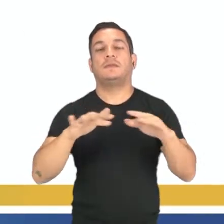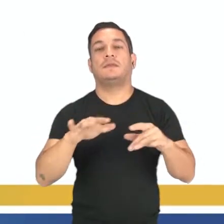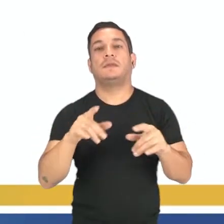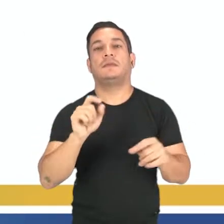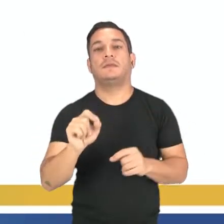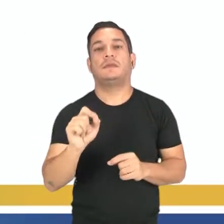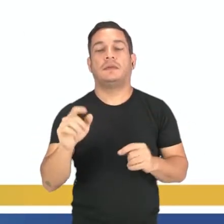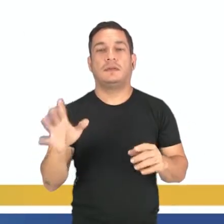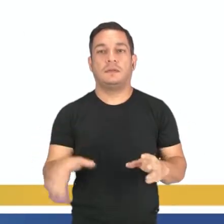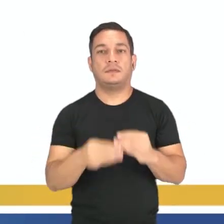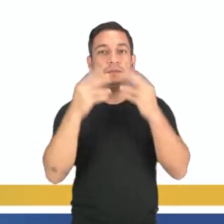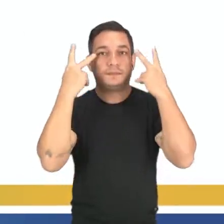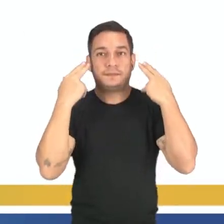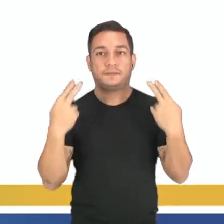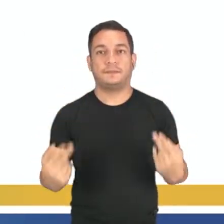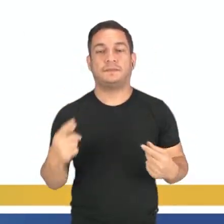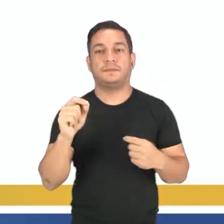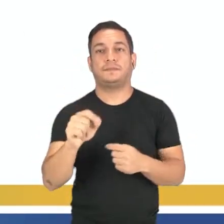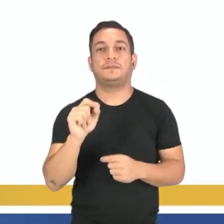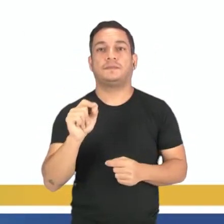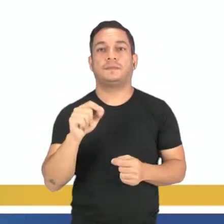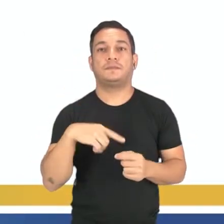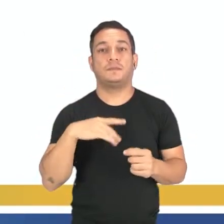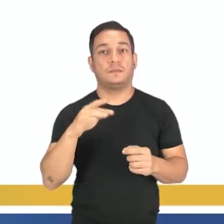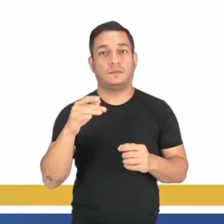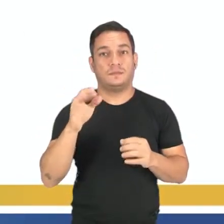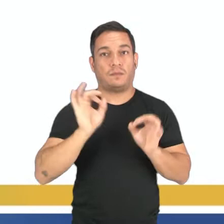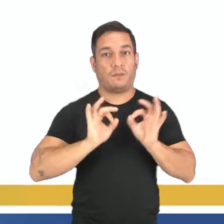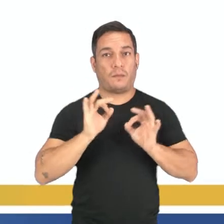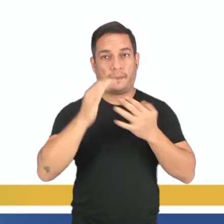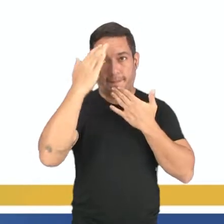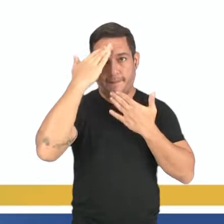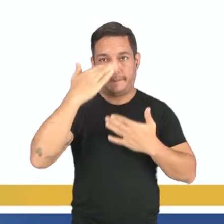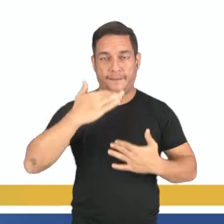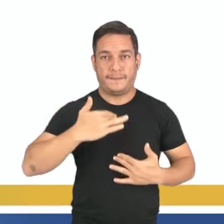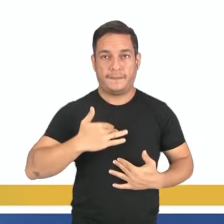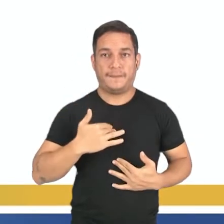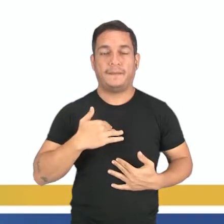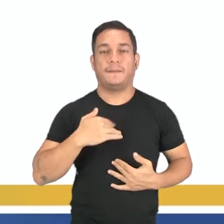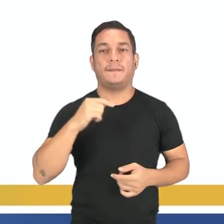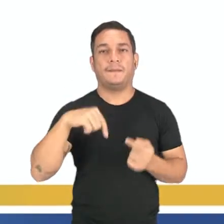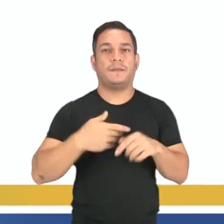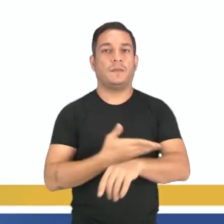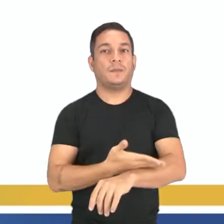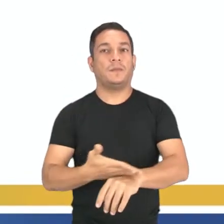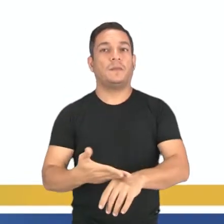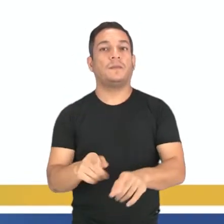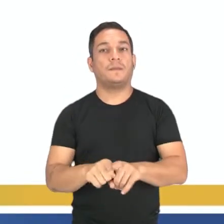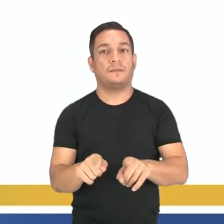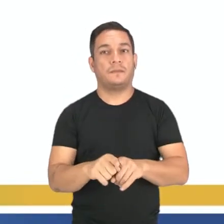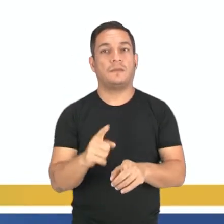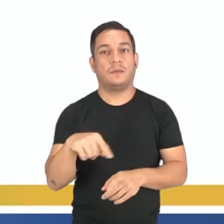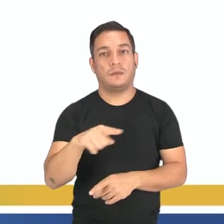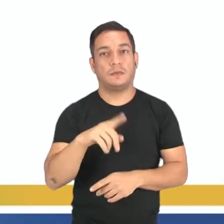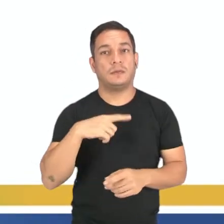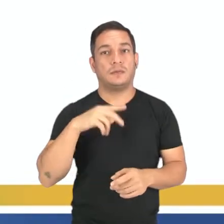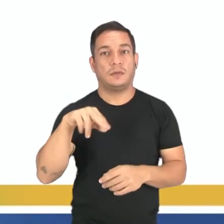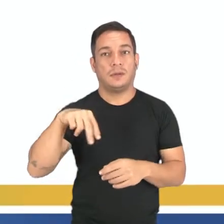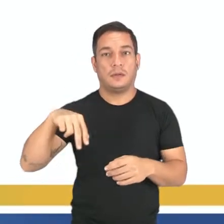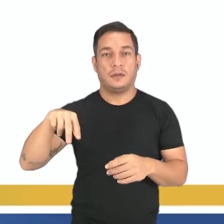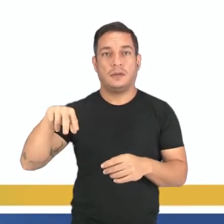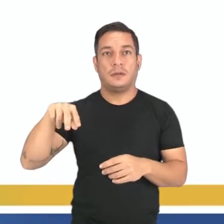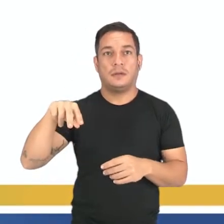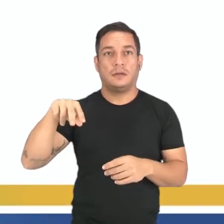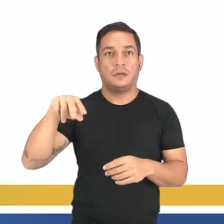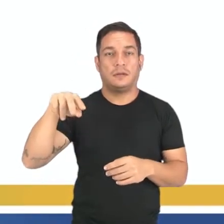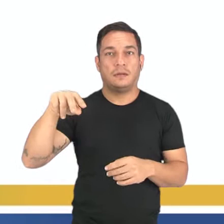completamente naturais, com os quais o nosso organismo está plenamente acostumado. Já quando você salta de